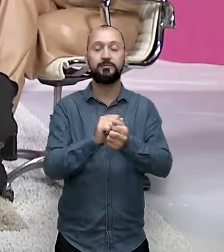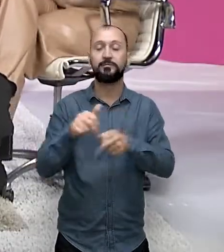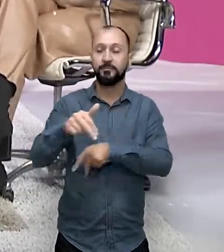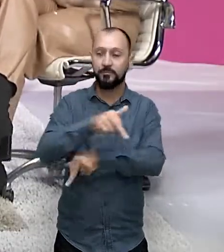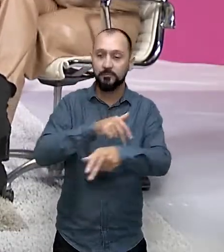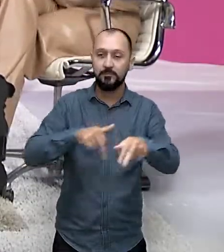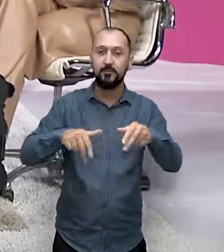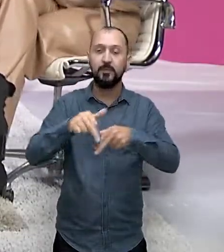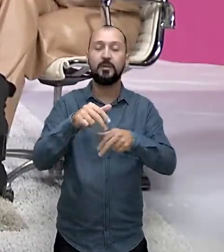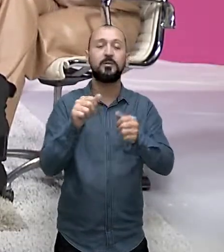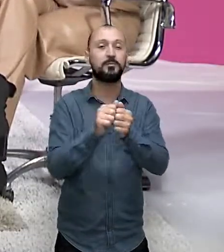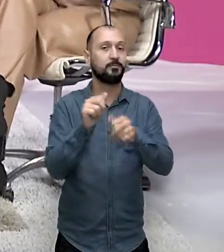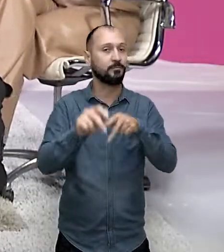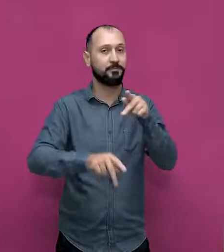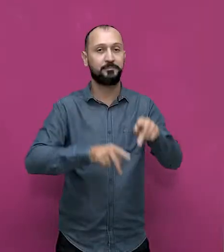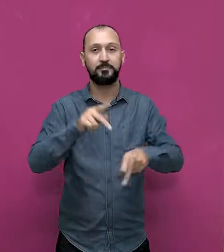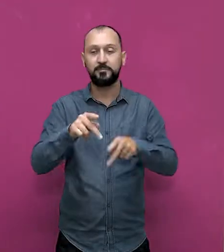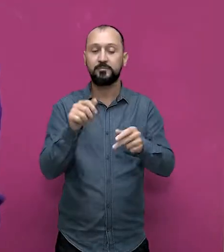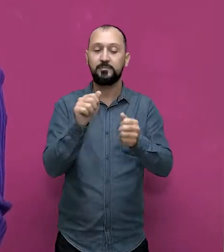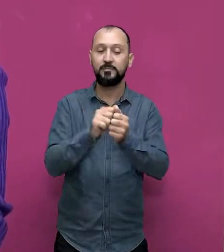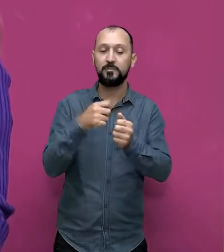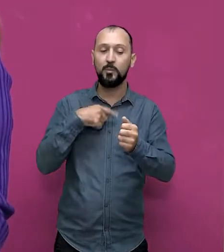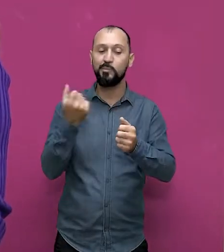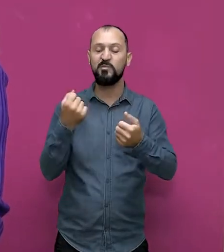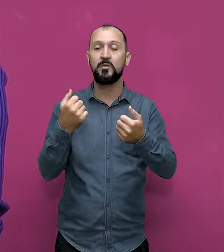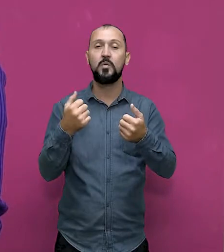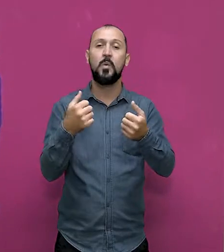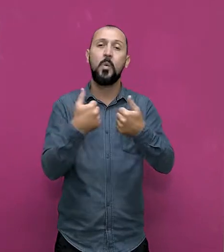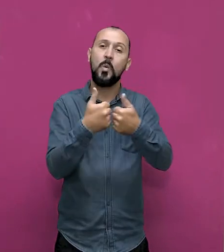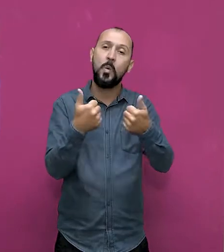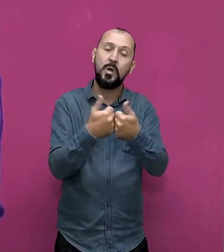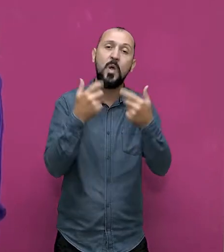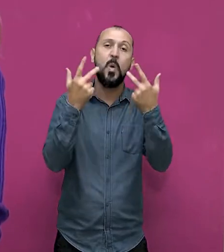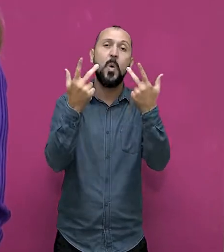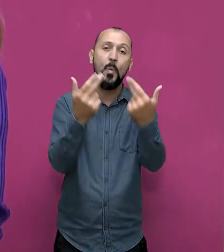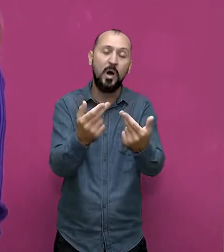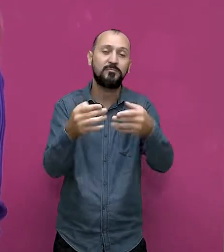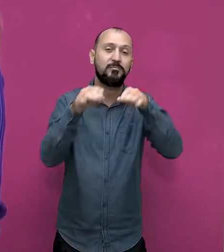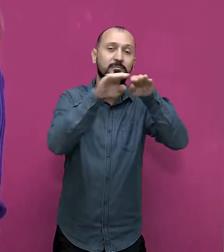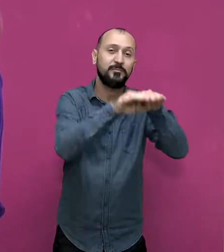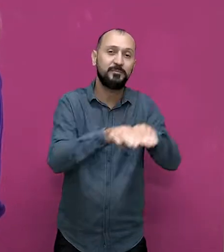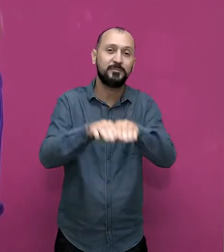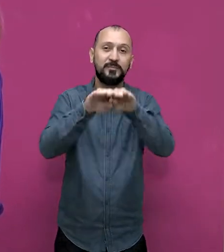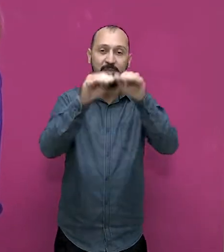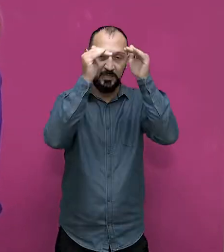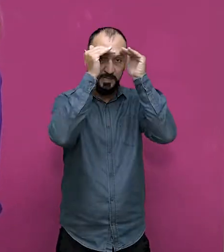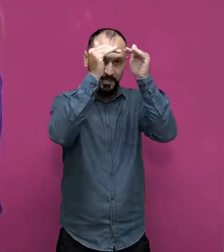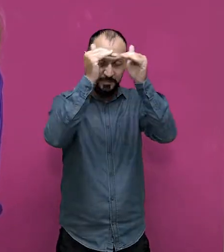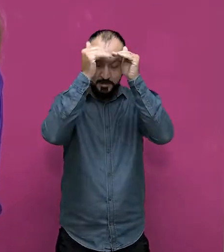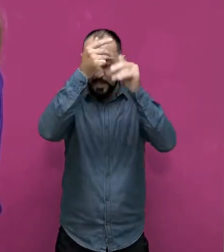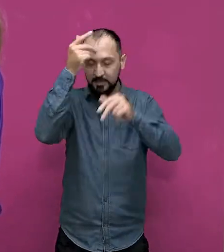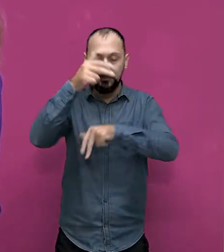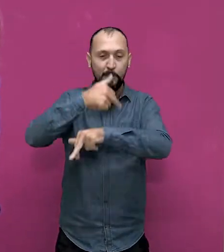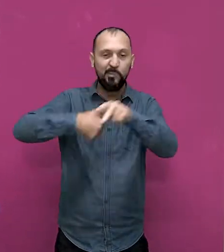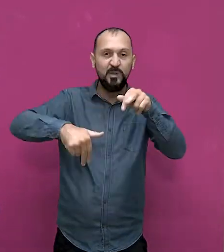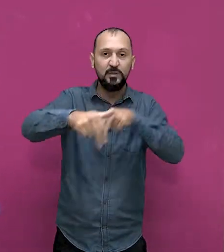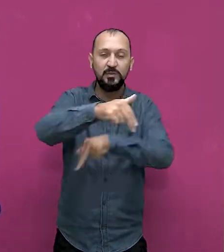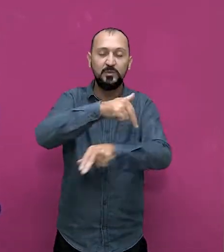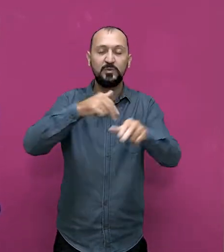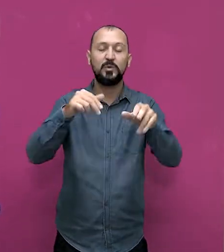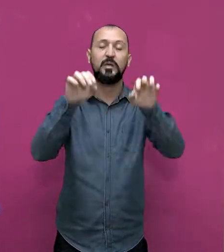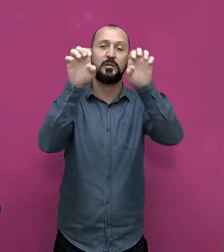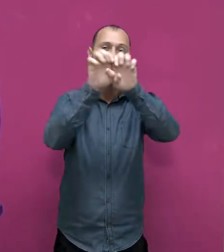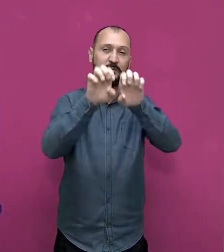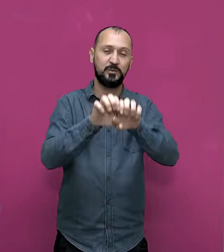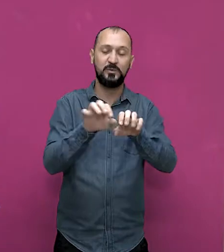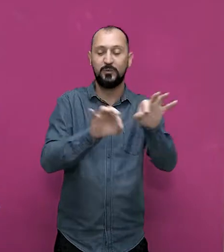com o pedestre, junto com a bicicleta, junto com o transporte coletivo no mesmo nível. Então ele vai ter que respeitar melhor o pedestre e